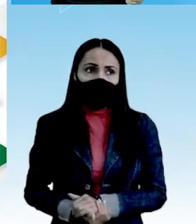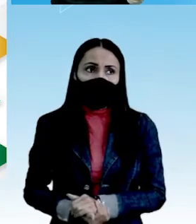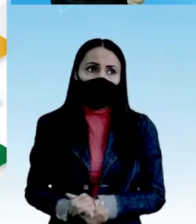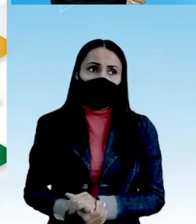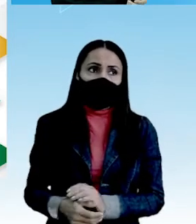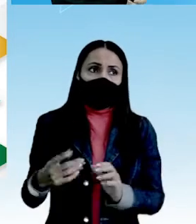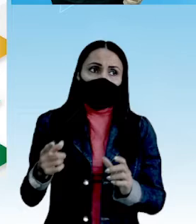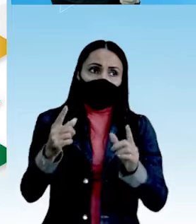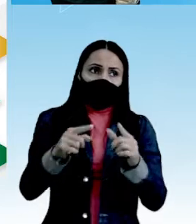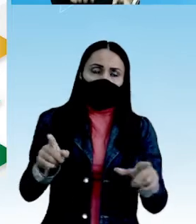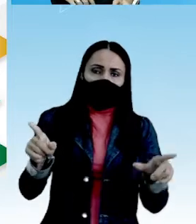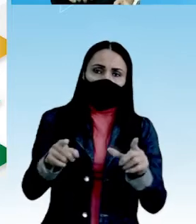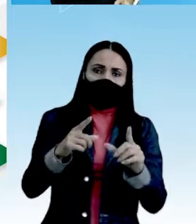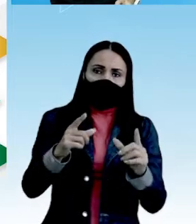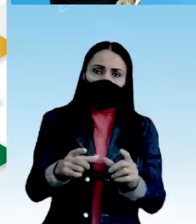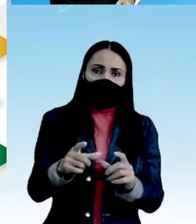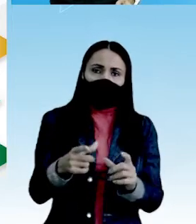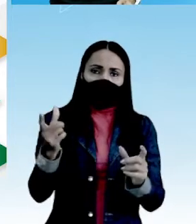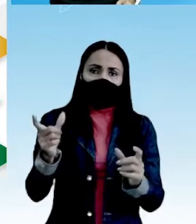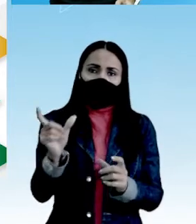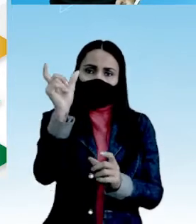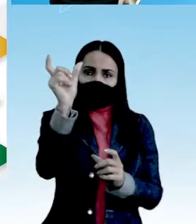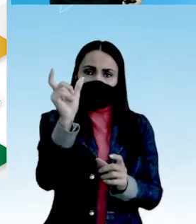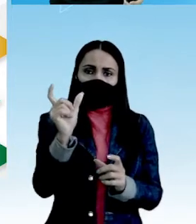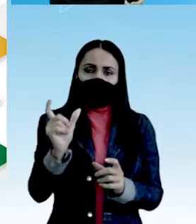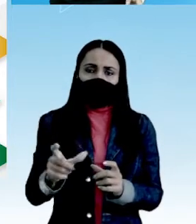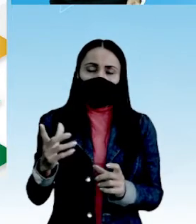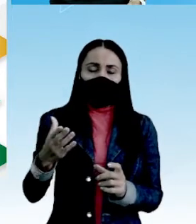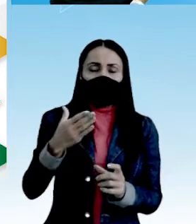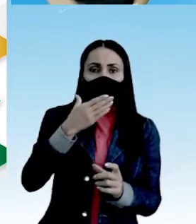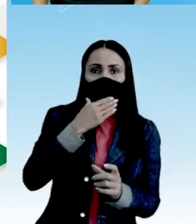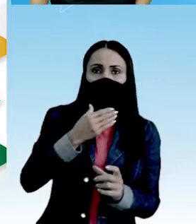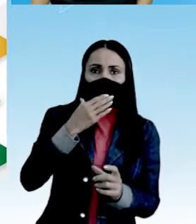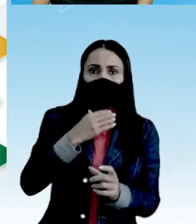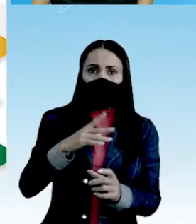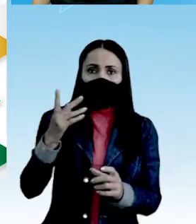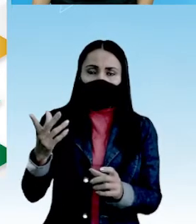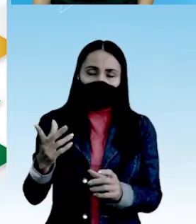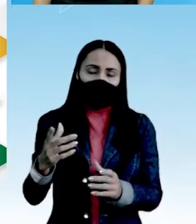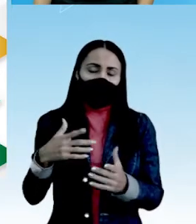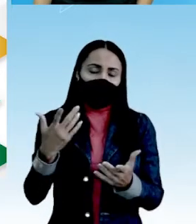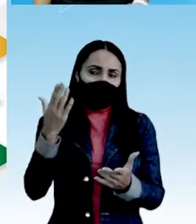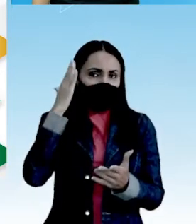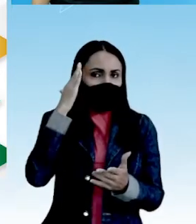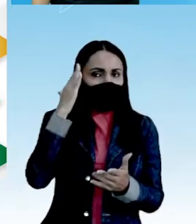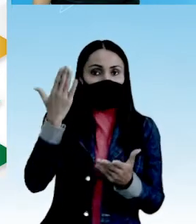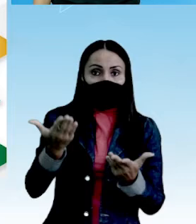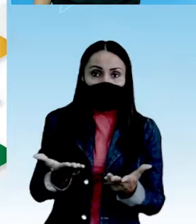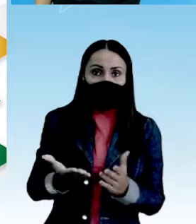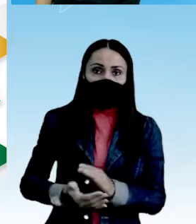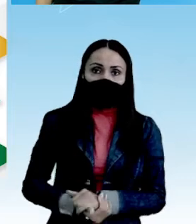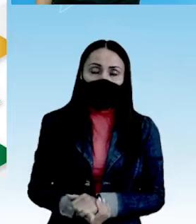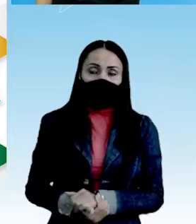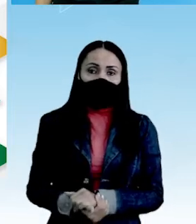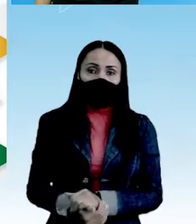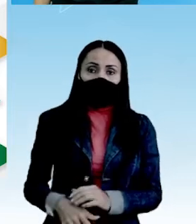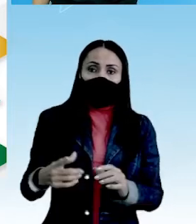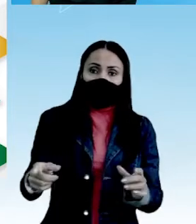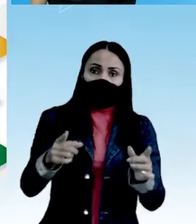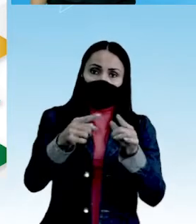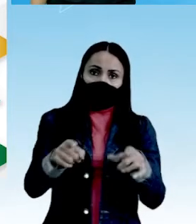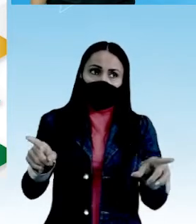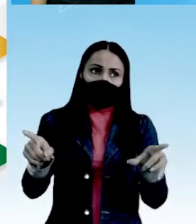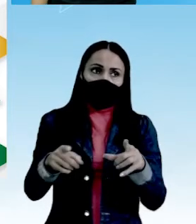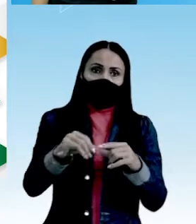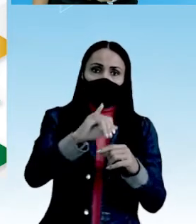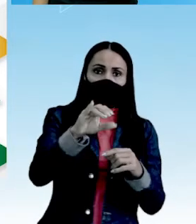me ajudou com muitos versos, mas eu não era homem o bastante para lhe dar os créditos. Né? Então, os autores daquela canção eram